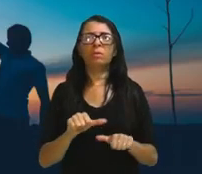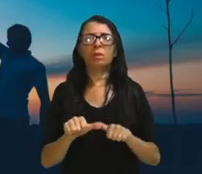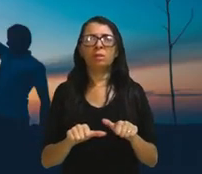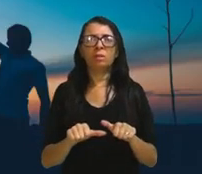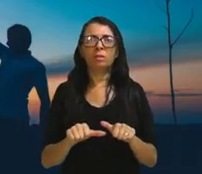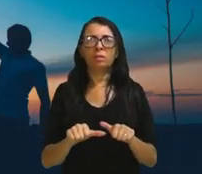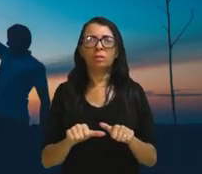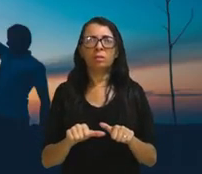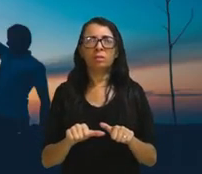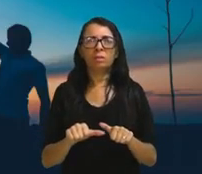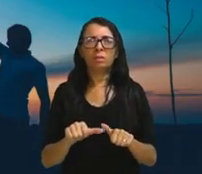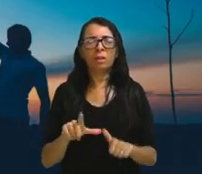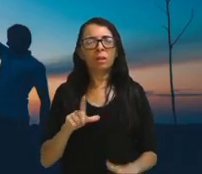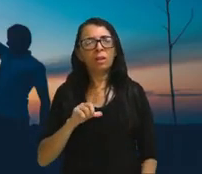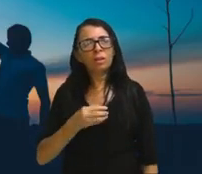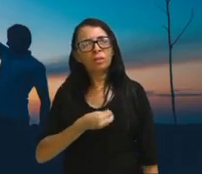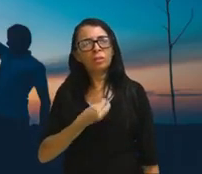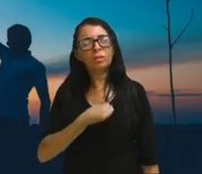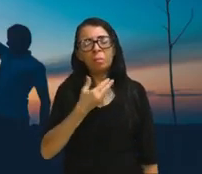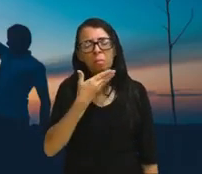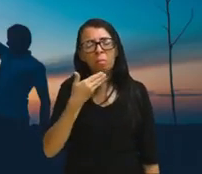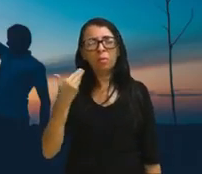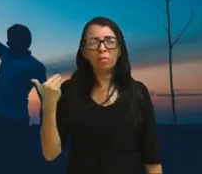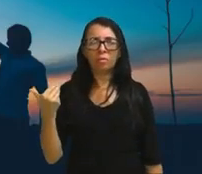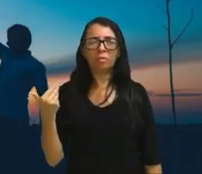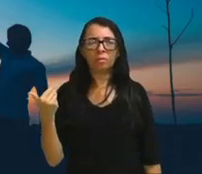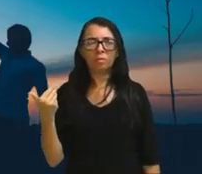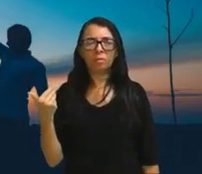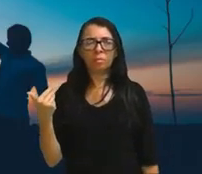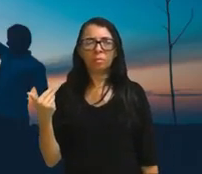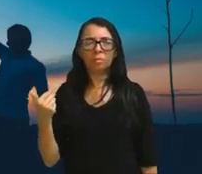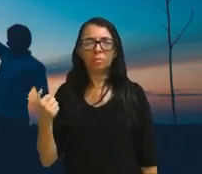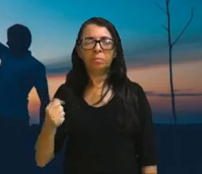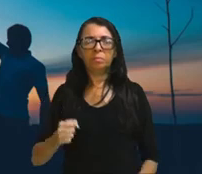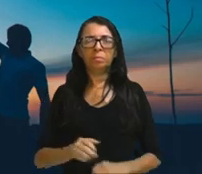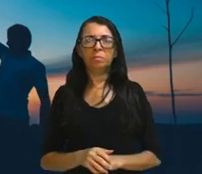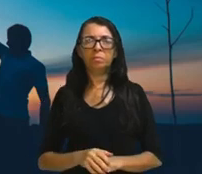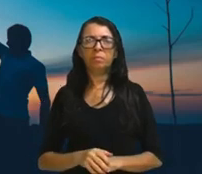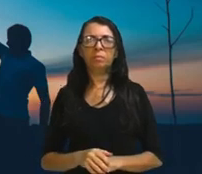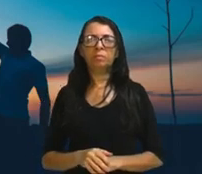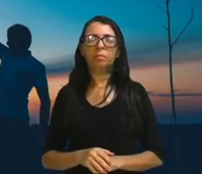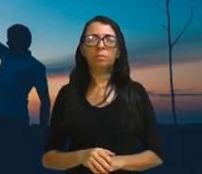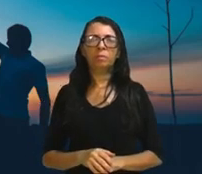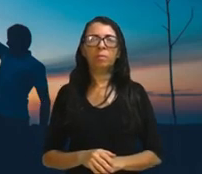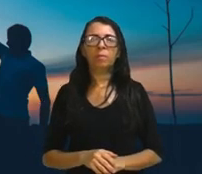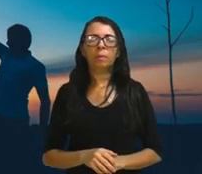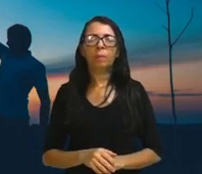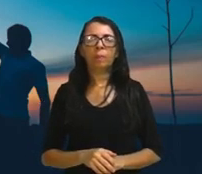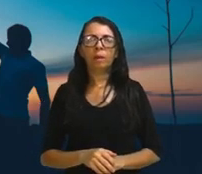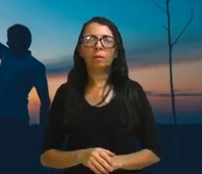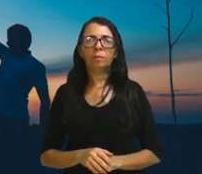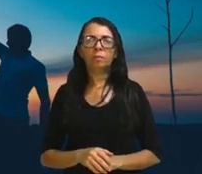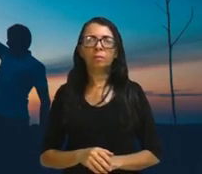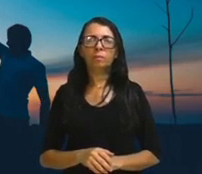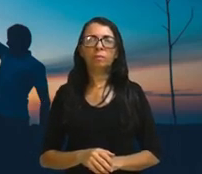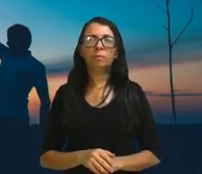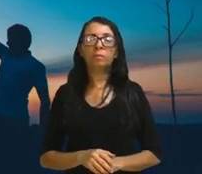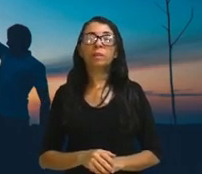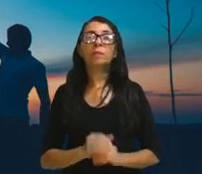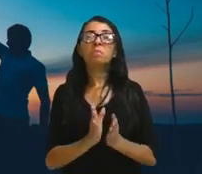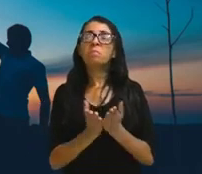do Senhor, palavra de encorajamento, de instruções e principalmente palavras